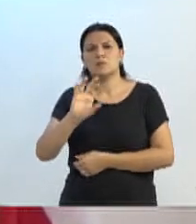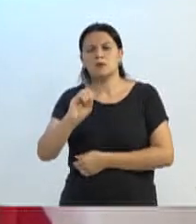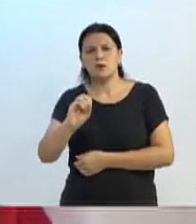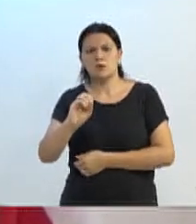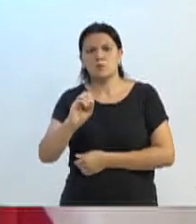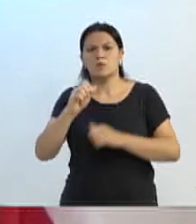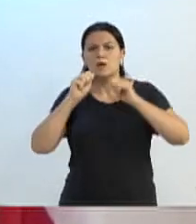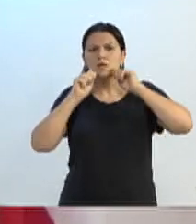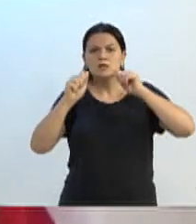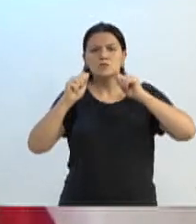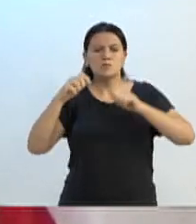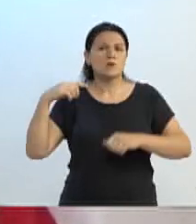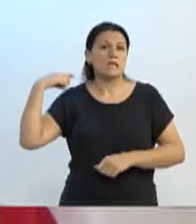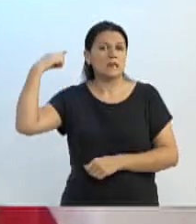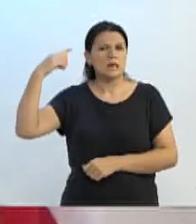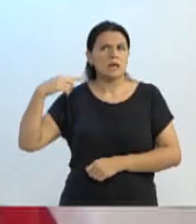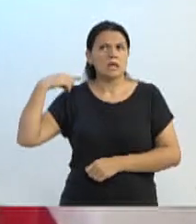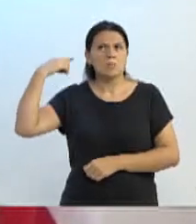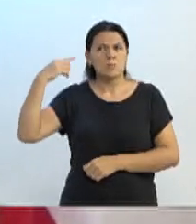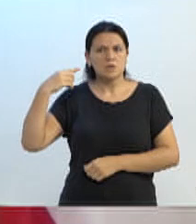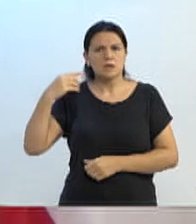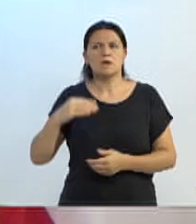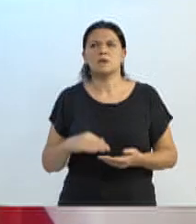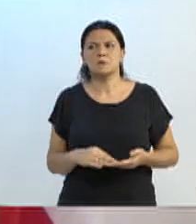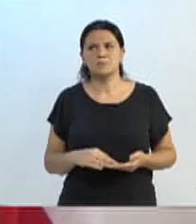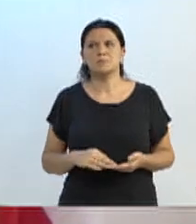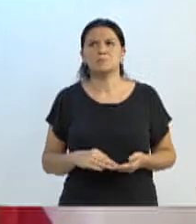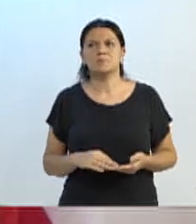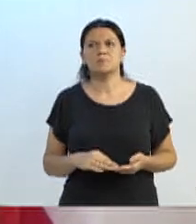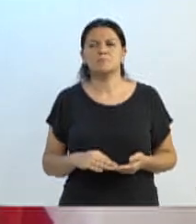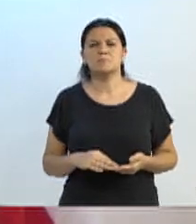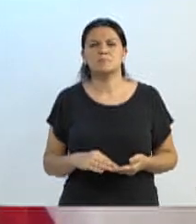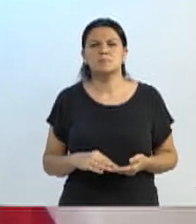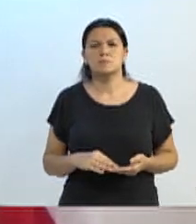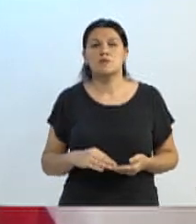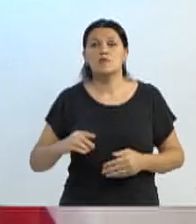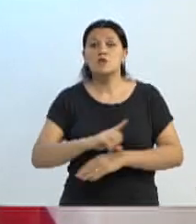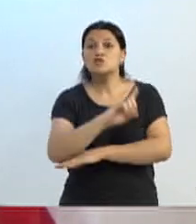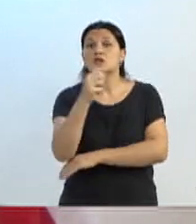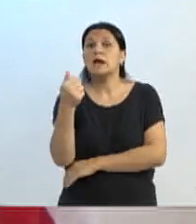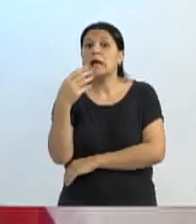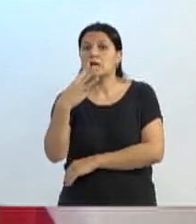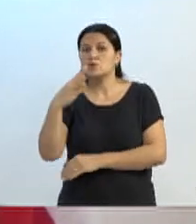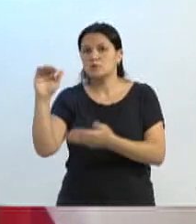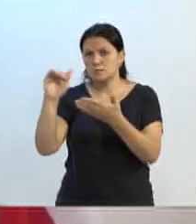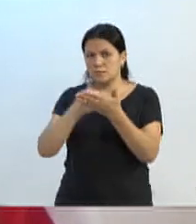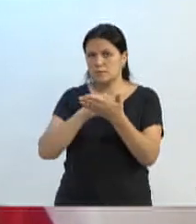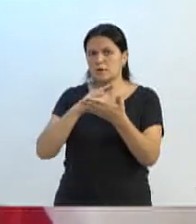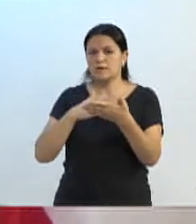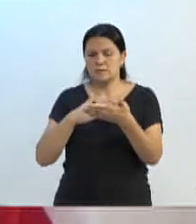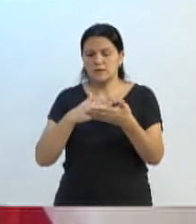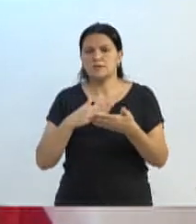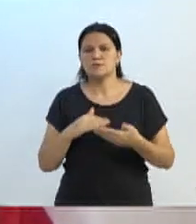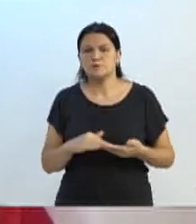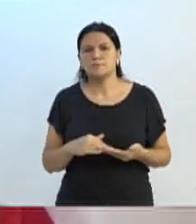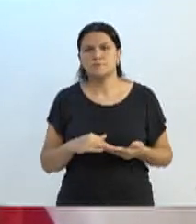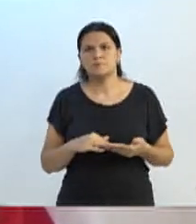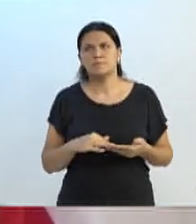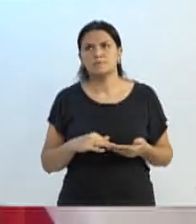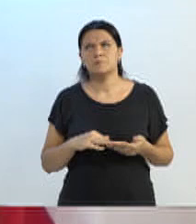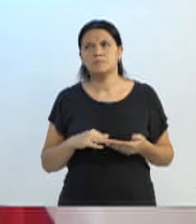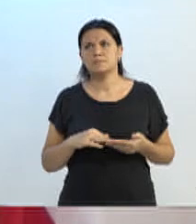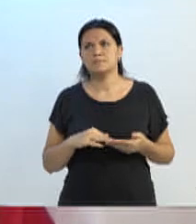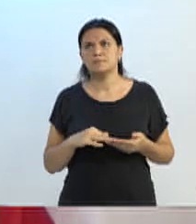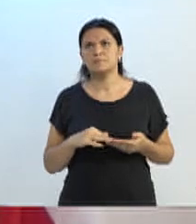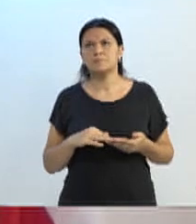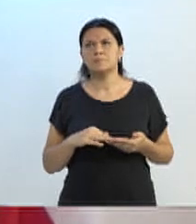deputado, que realmente, isso foi o dia 14 agora, foi dado